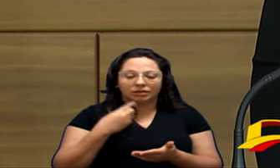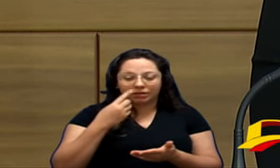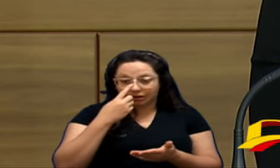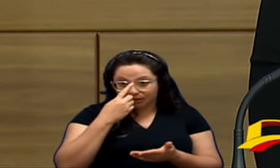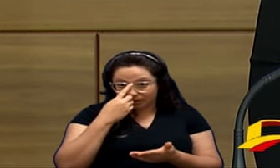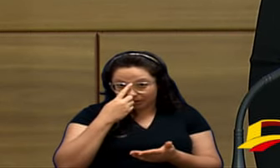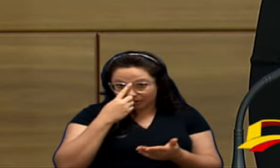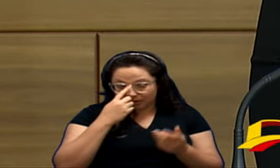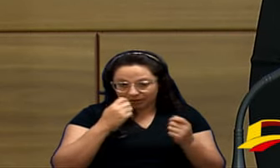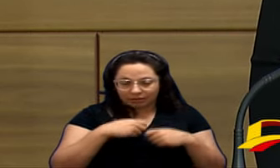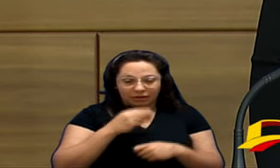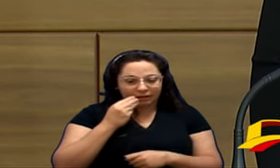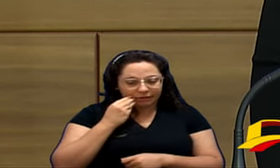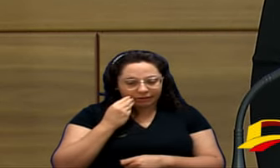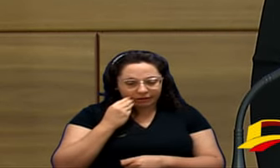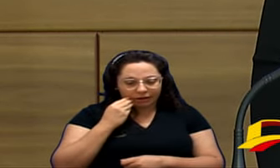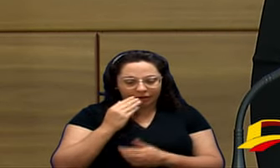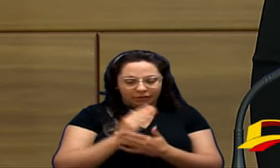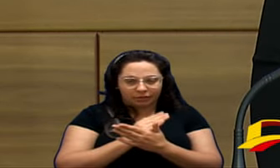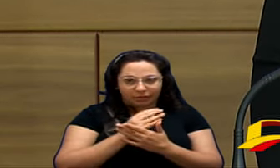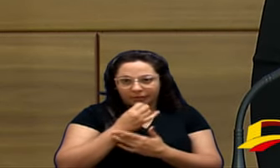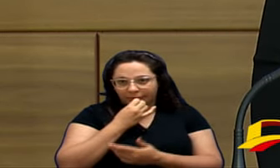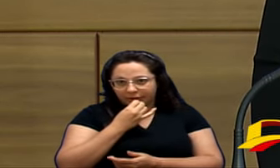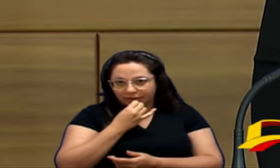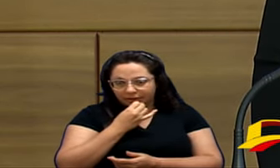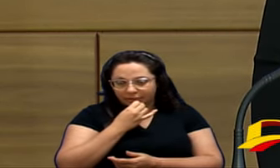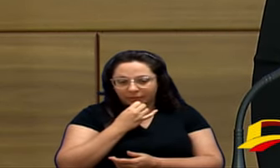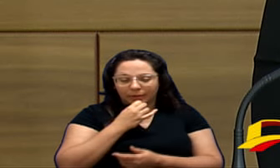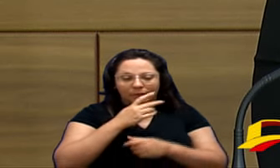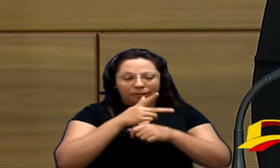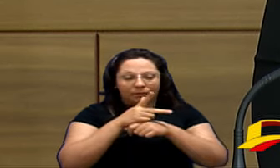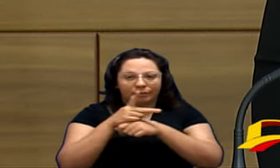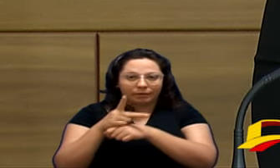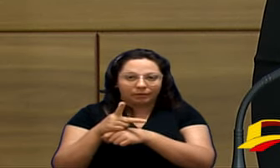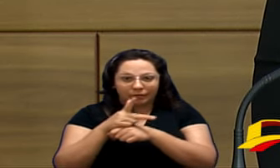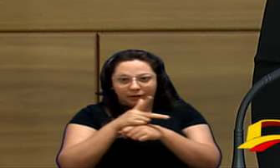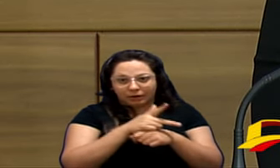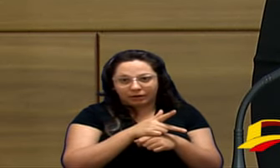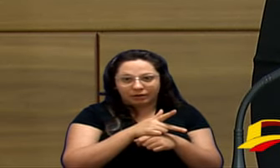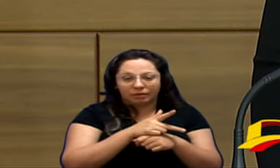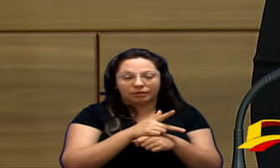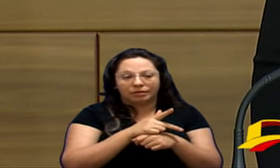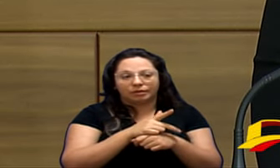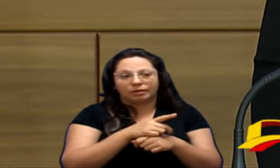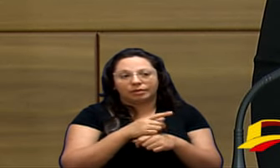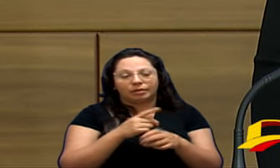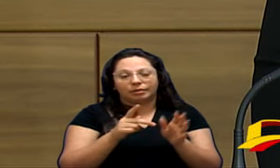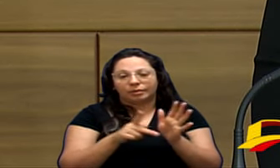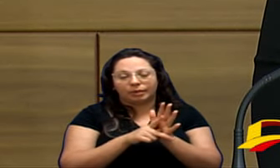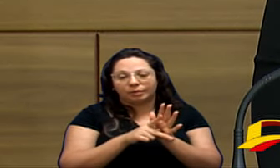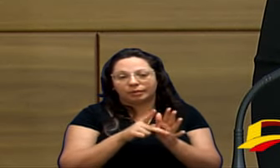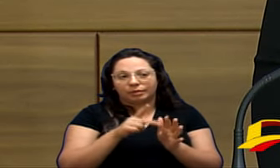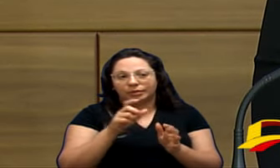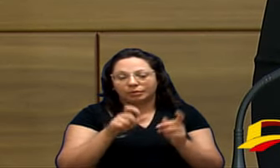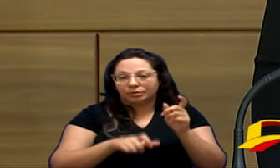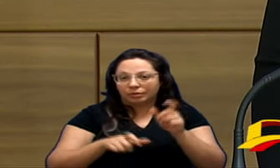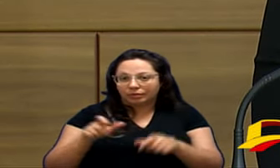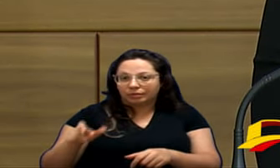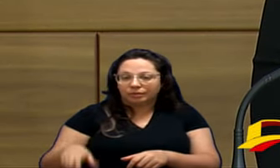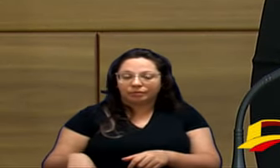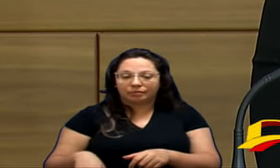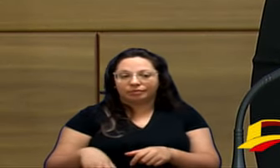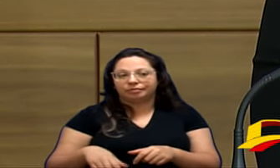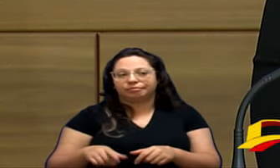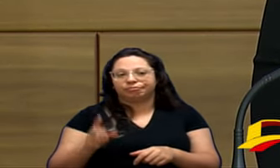né Por exemplo licena de víde monitoramento aos próprios municipais nós temos que atuar segundo a cartilha a constituição